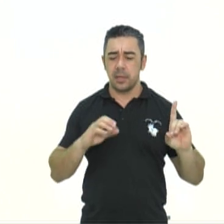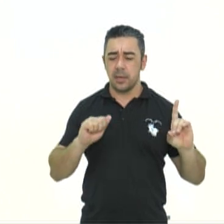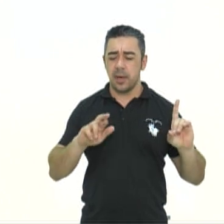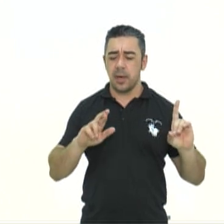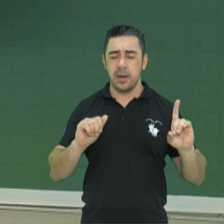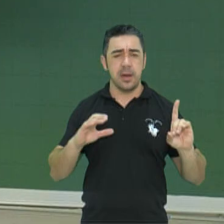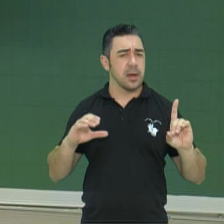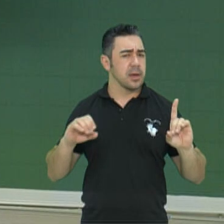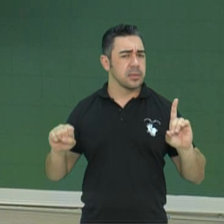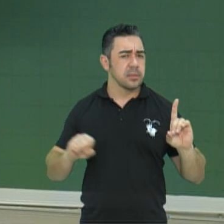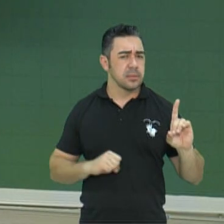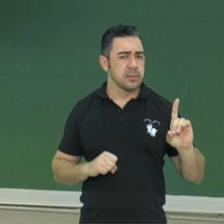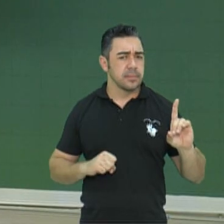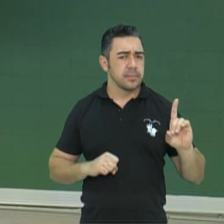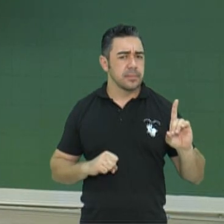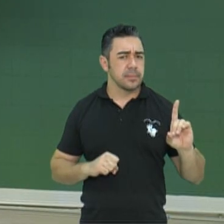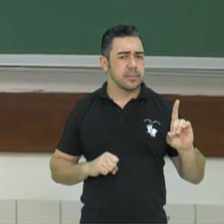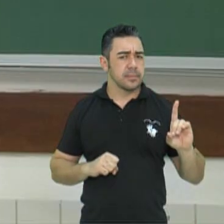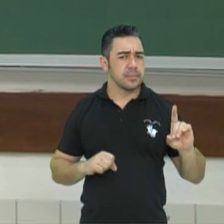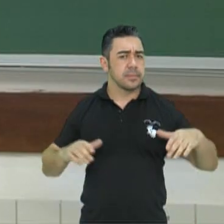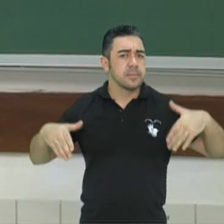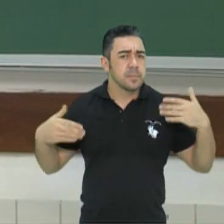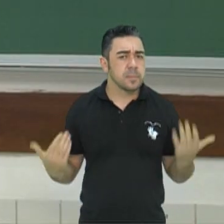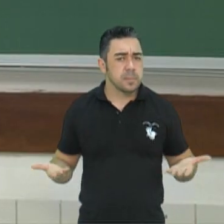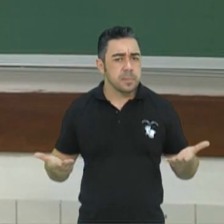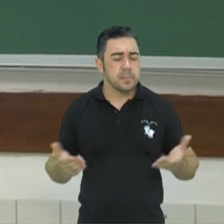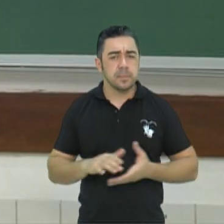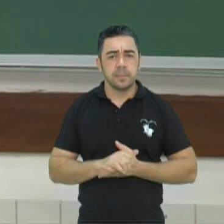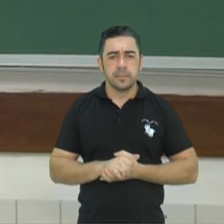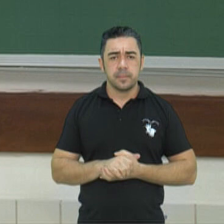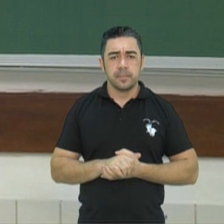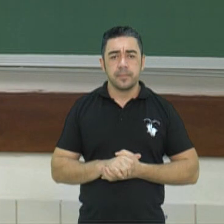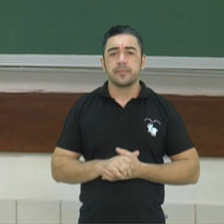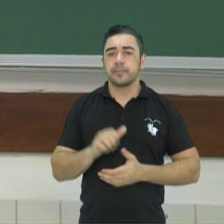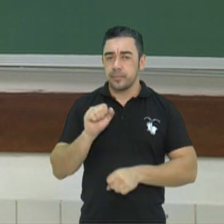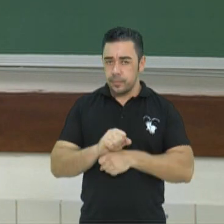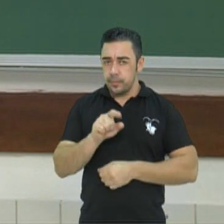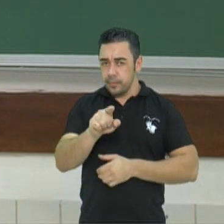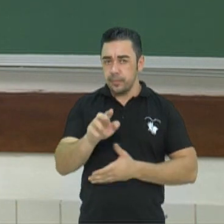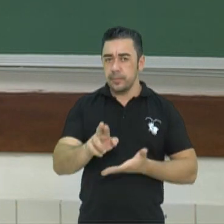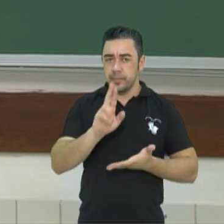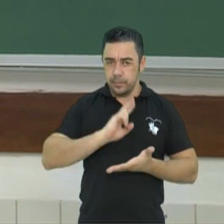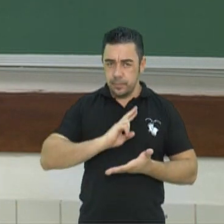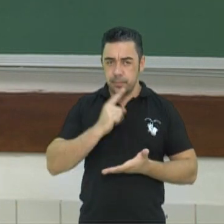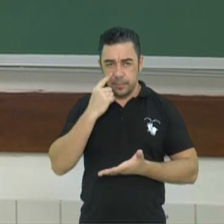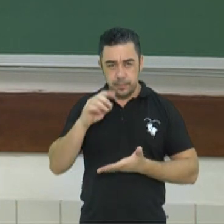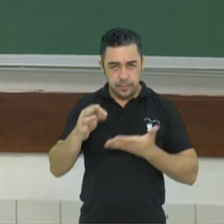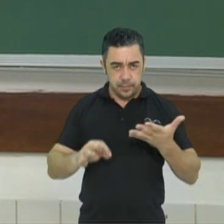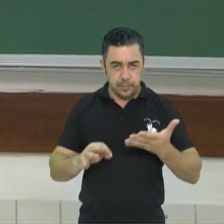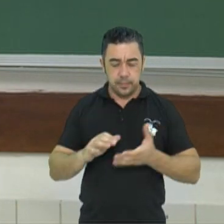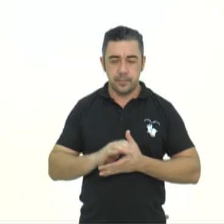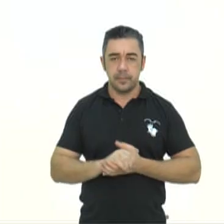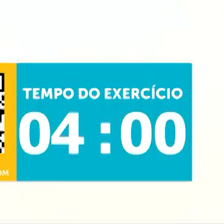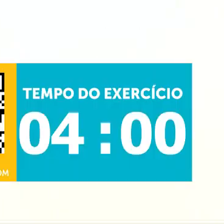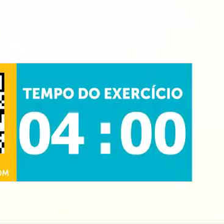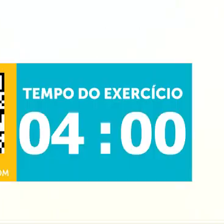que a capital da Colômbia é Caracas? Então, a gente já volta com a resposta correta, tudo bem?